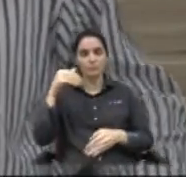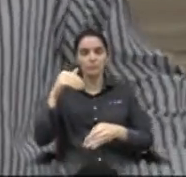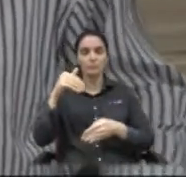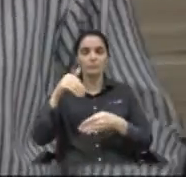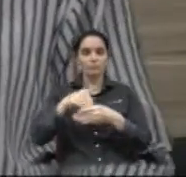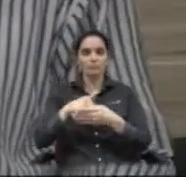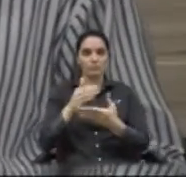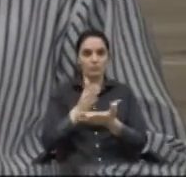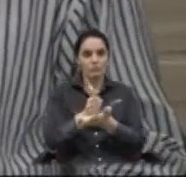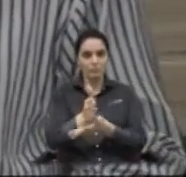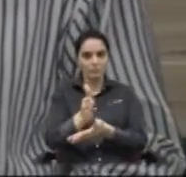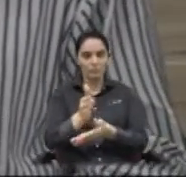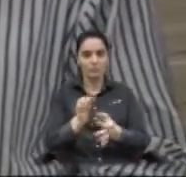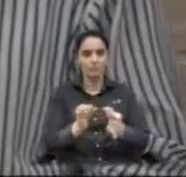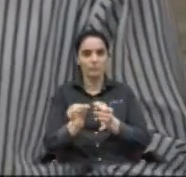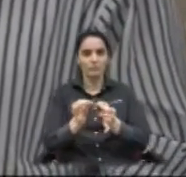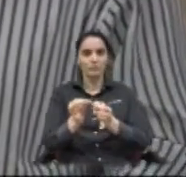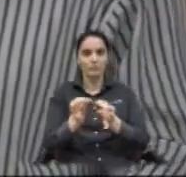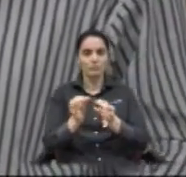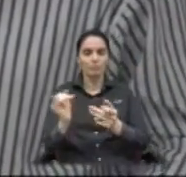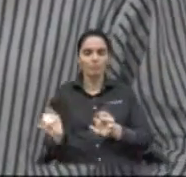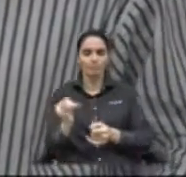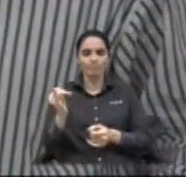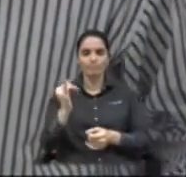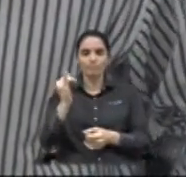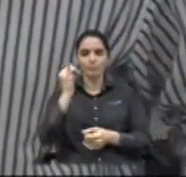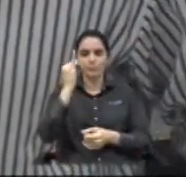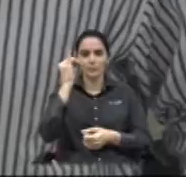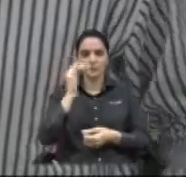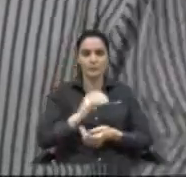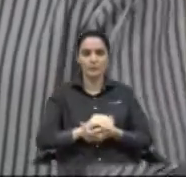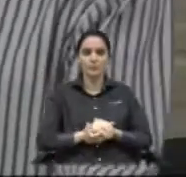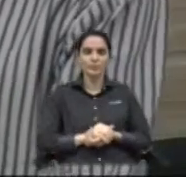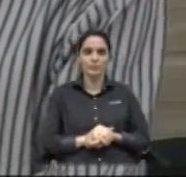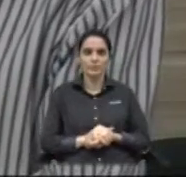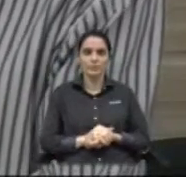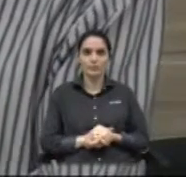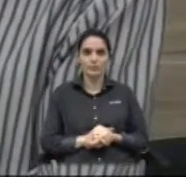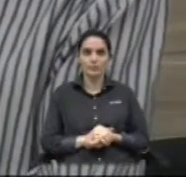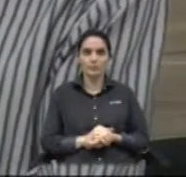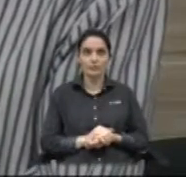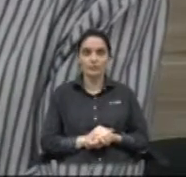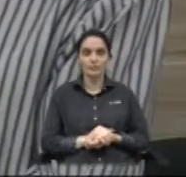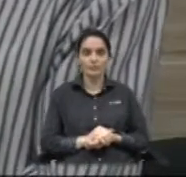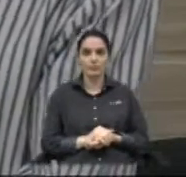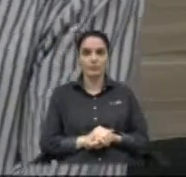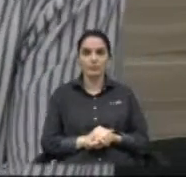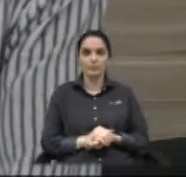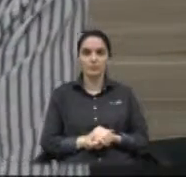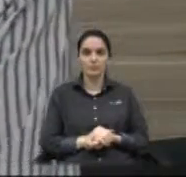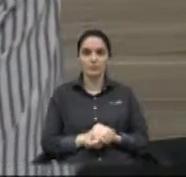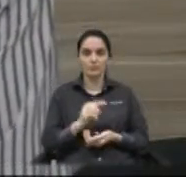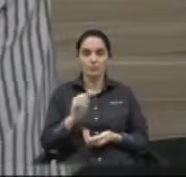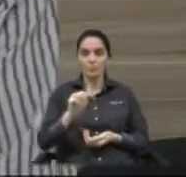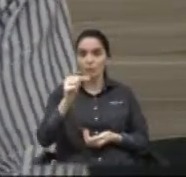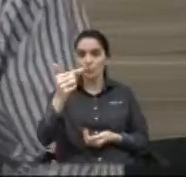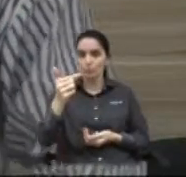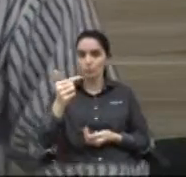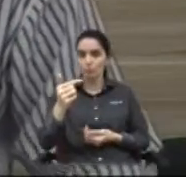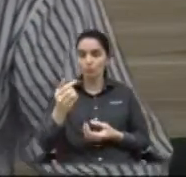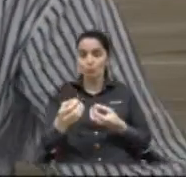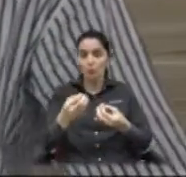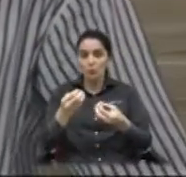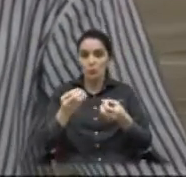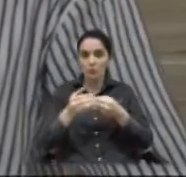projeto, que será de extrema importância para mais um meio de proteger as mulheres no